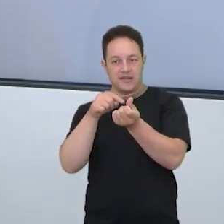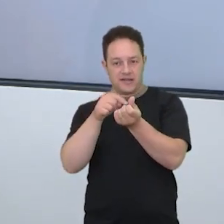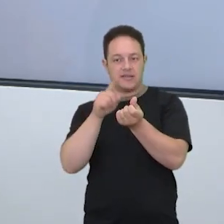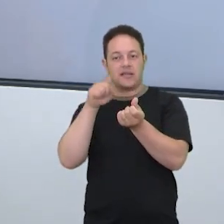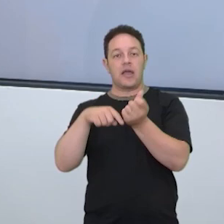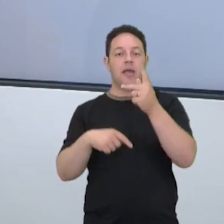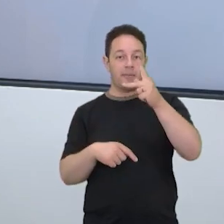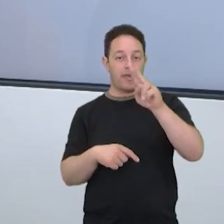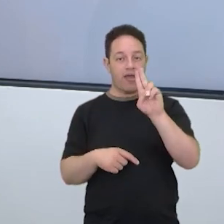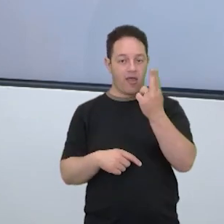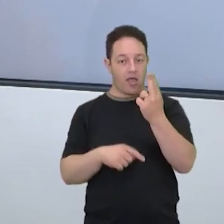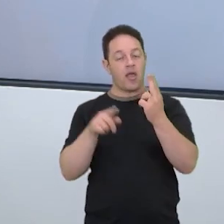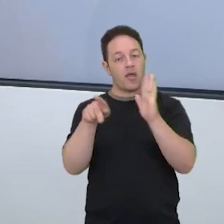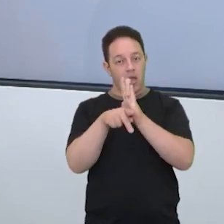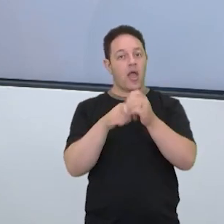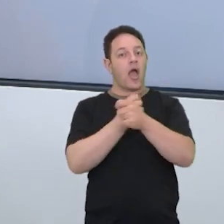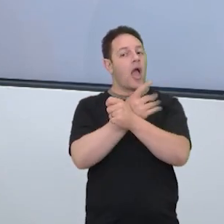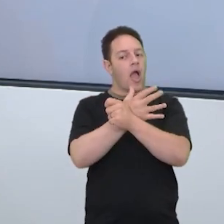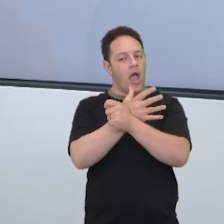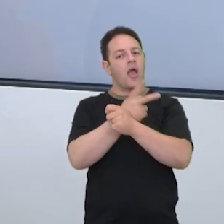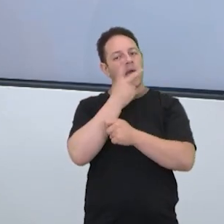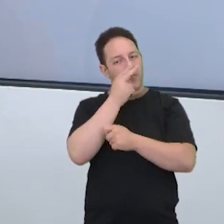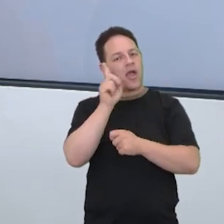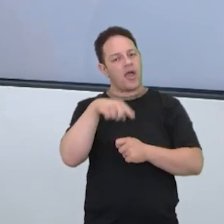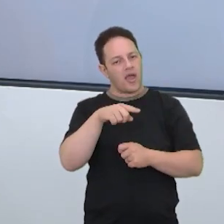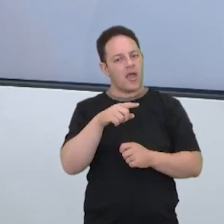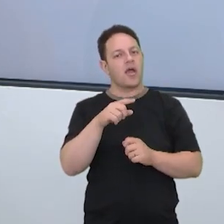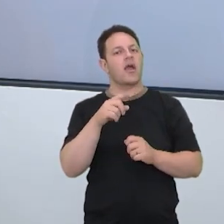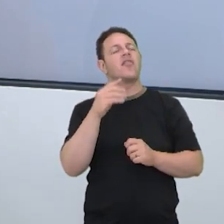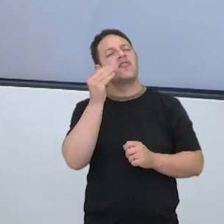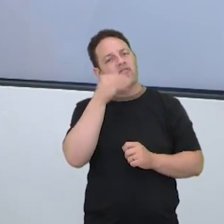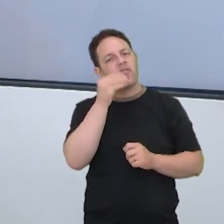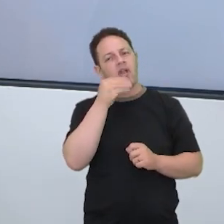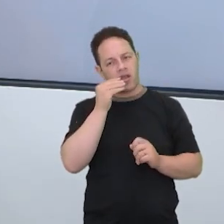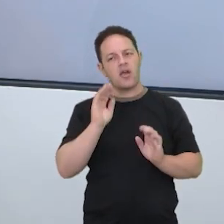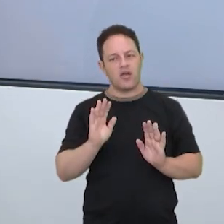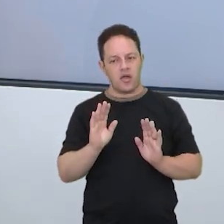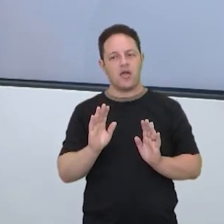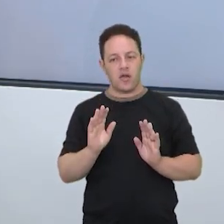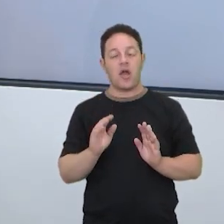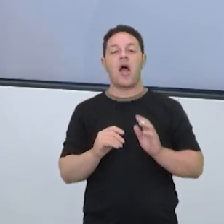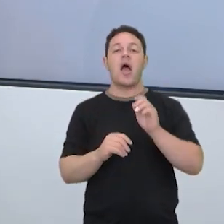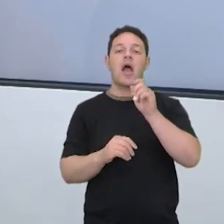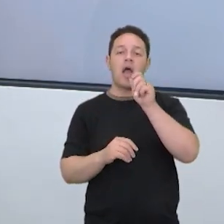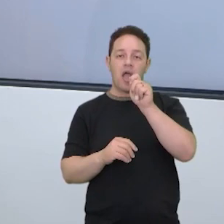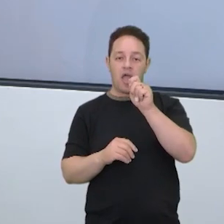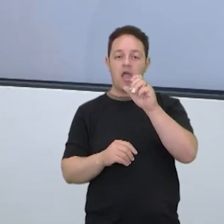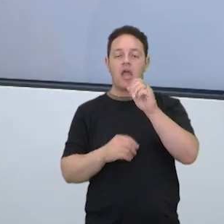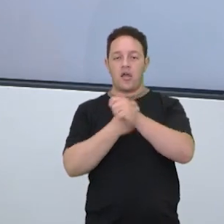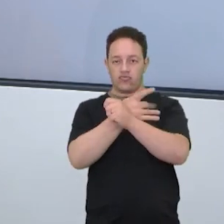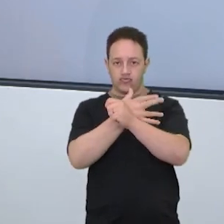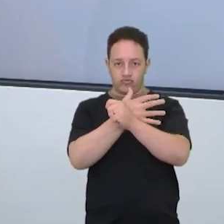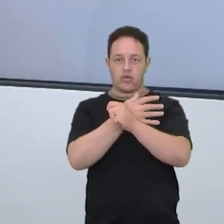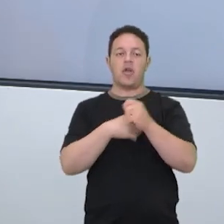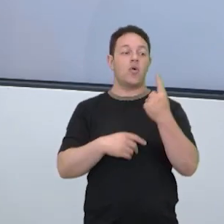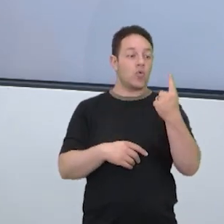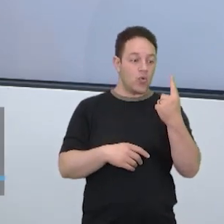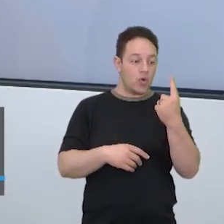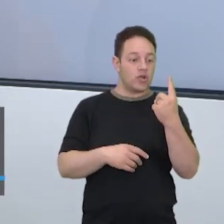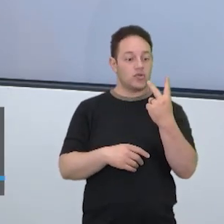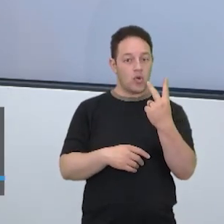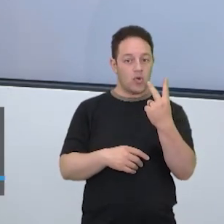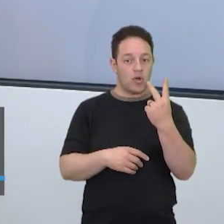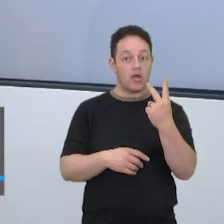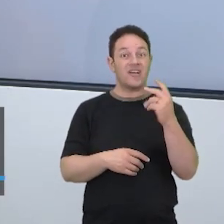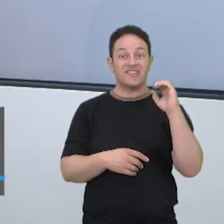de pH, que são ácidos que são considerados ácidos fracos, né? Ácidos com pH 1, 2 ou até 0